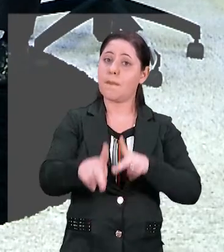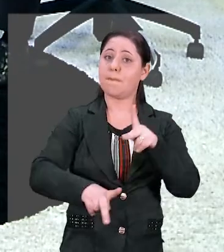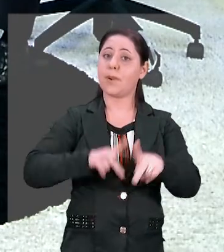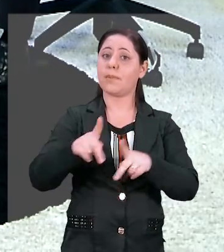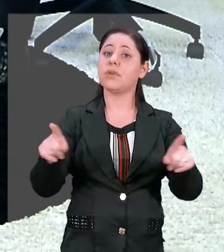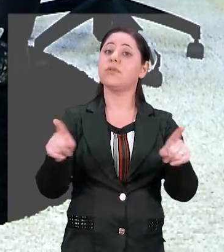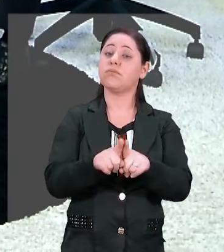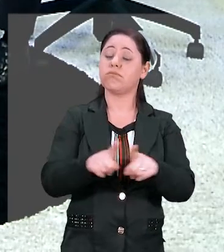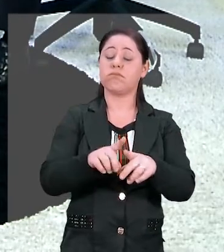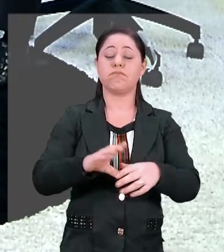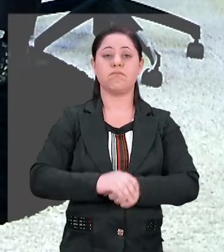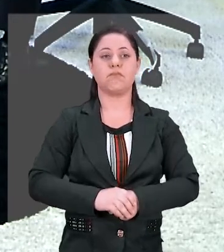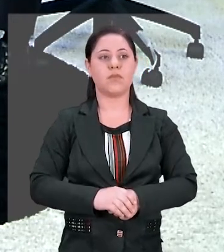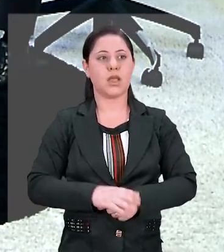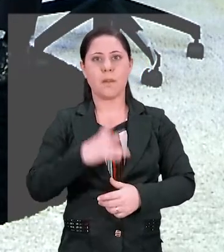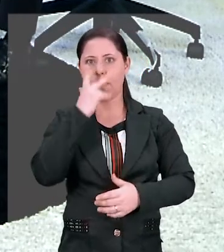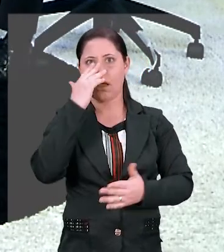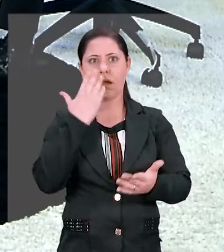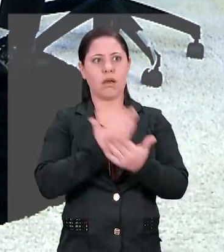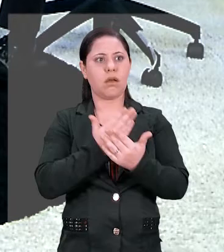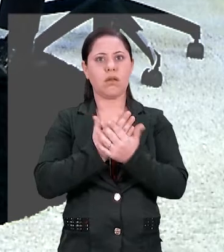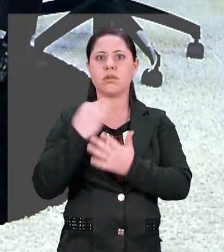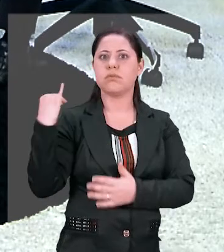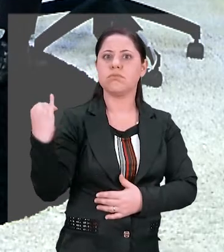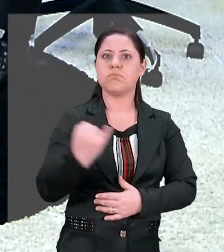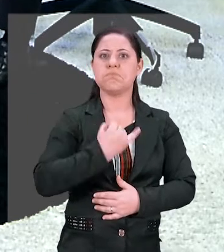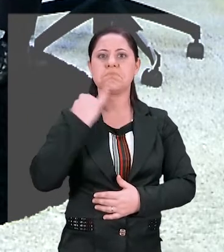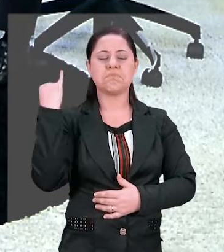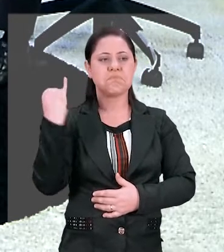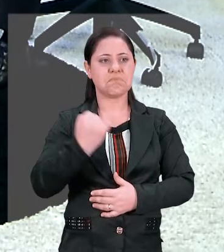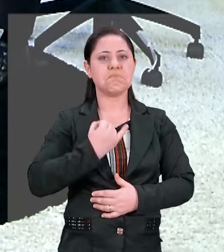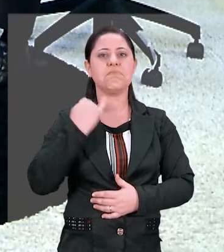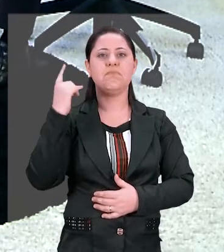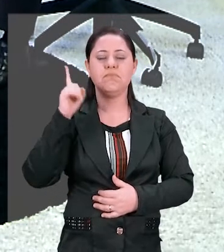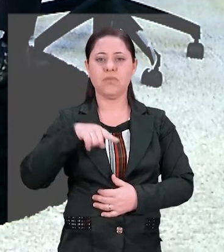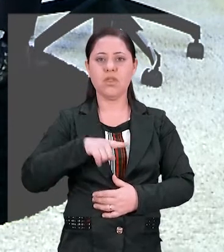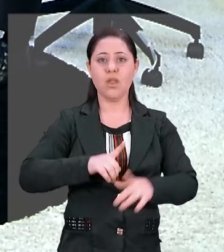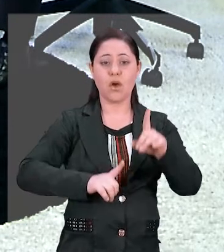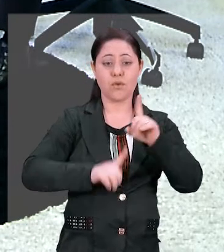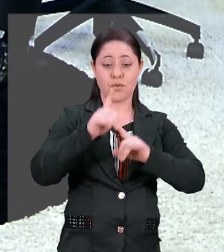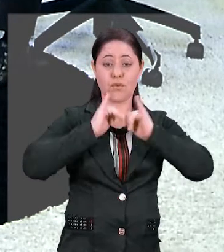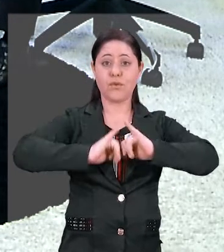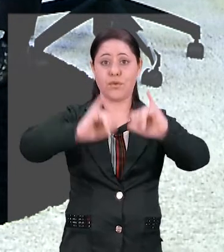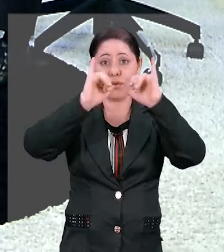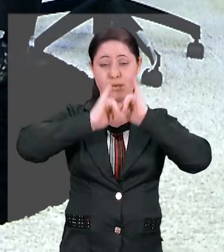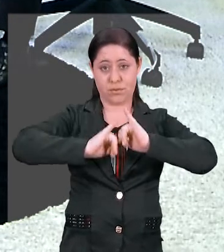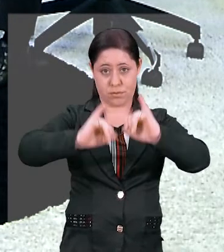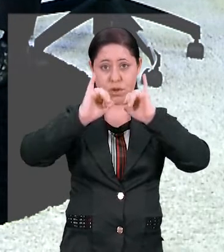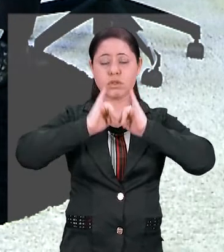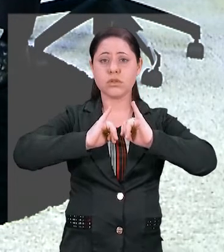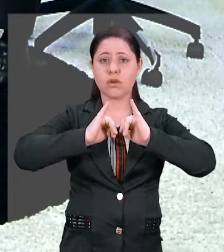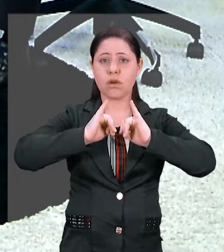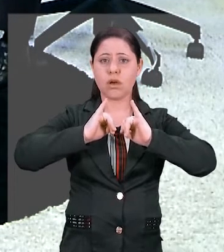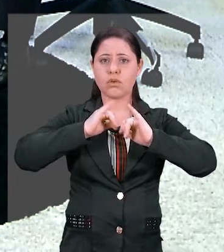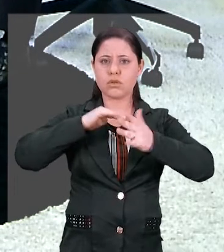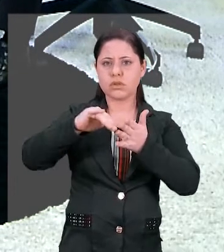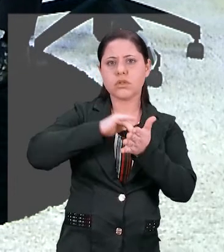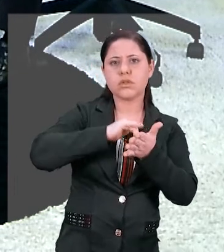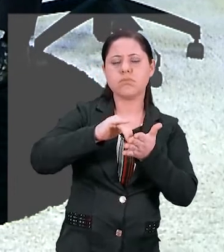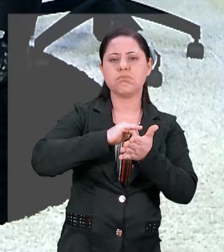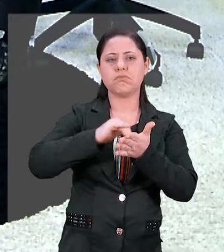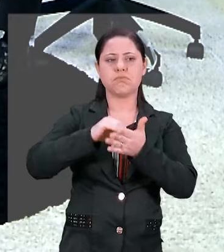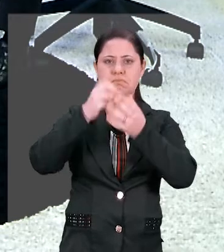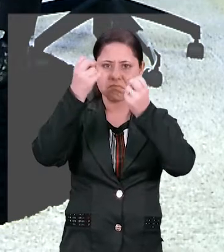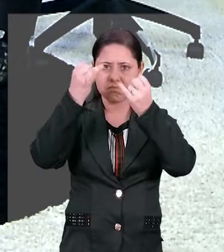recebemos aqui, muito importante esses dados, essa Informação que o secretário nos fornece a